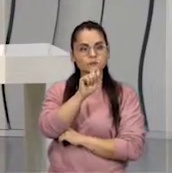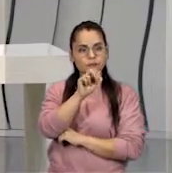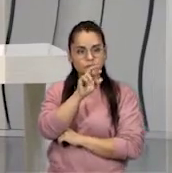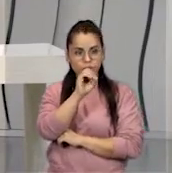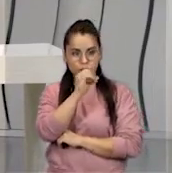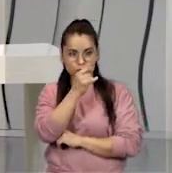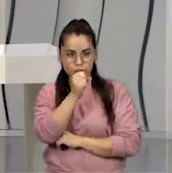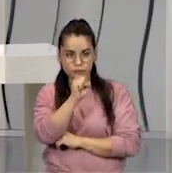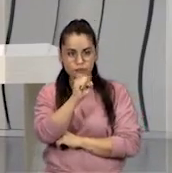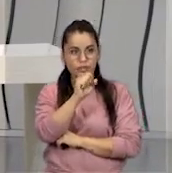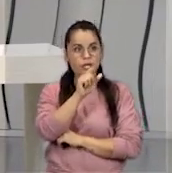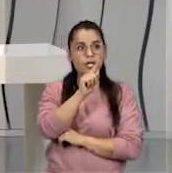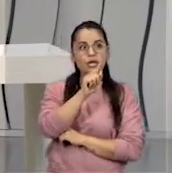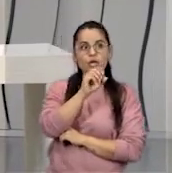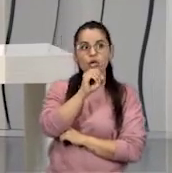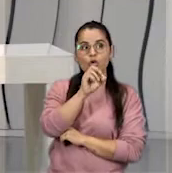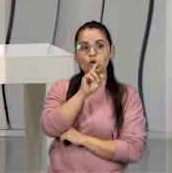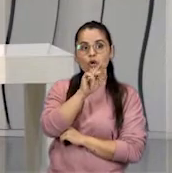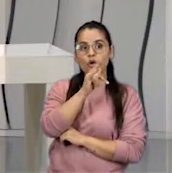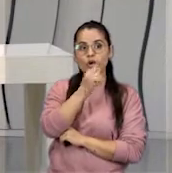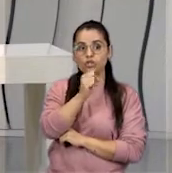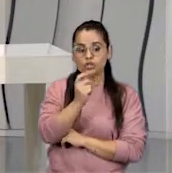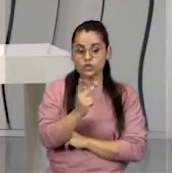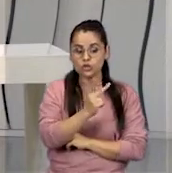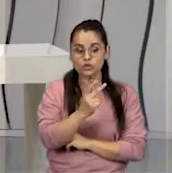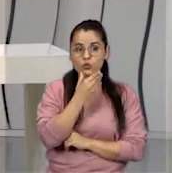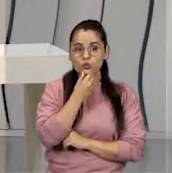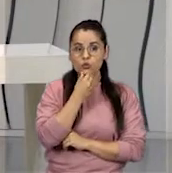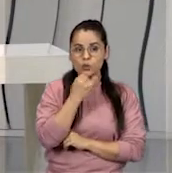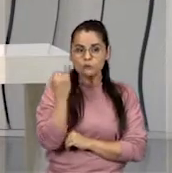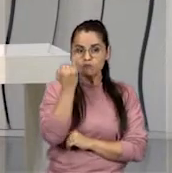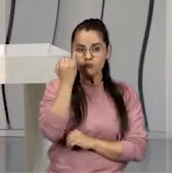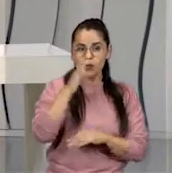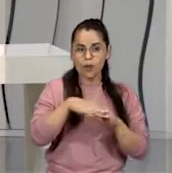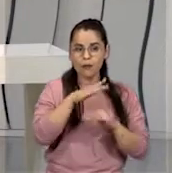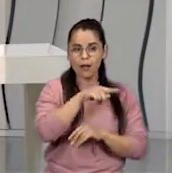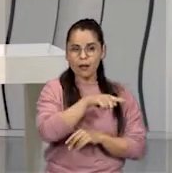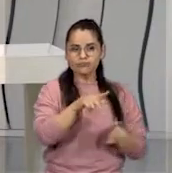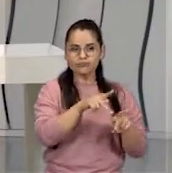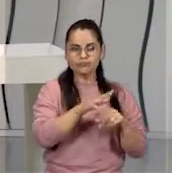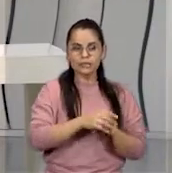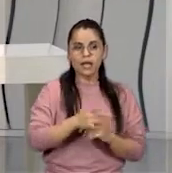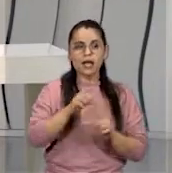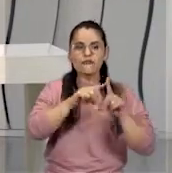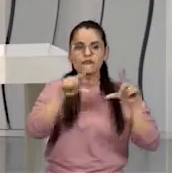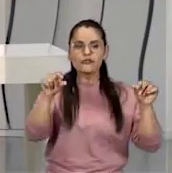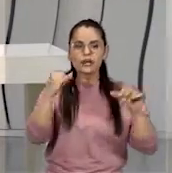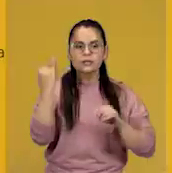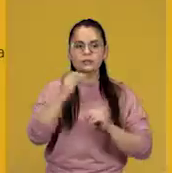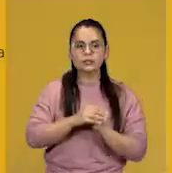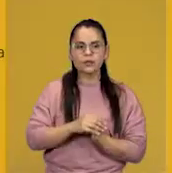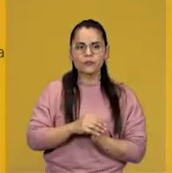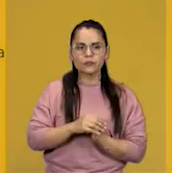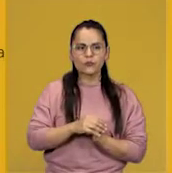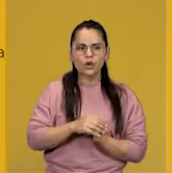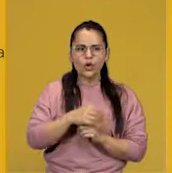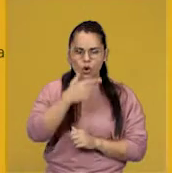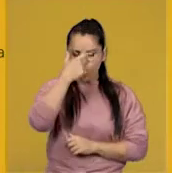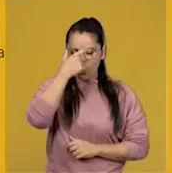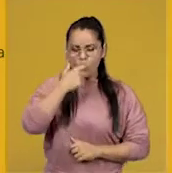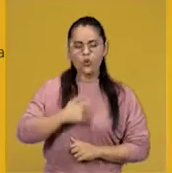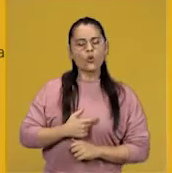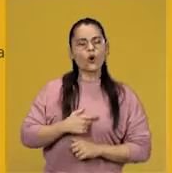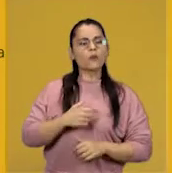falar uma frase aqui muito importante que foi determinante, né? O Protágoras disse: o homem é a medida de todas as